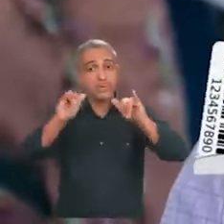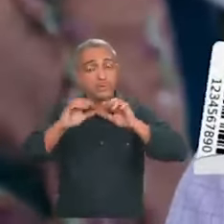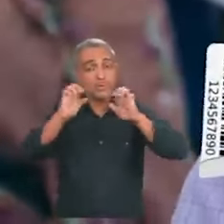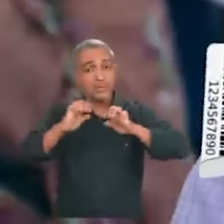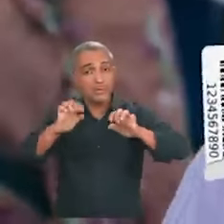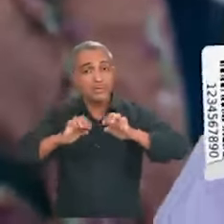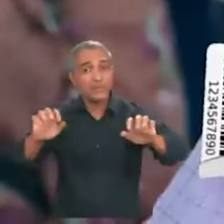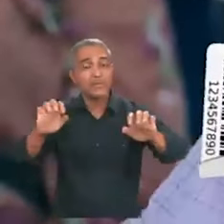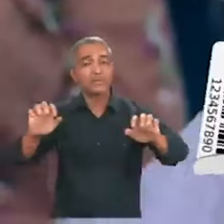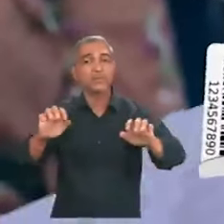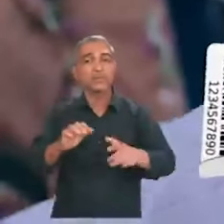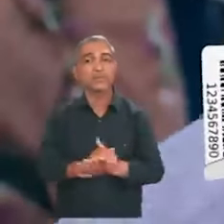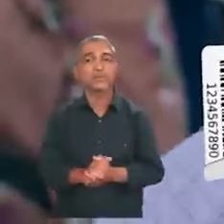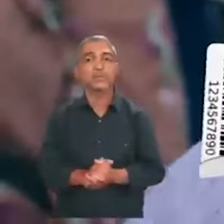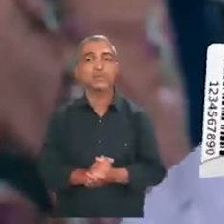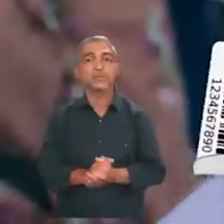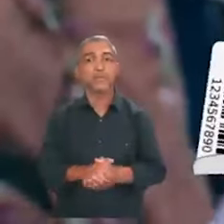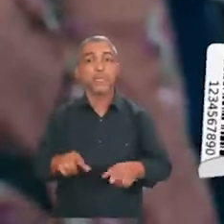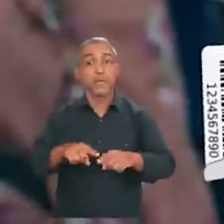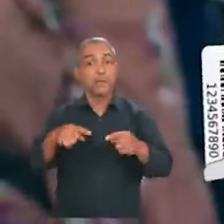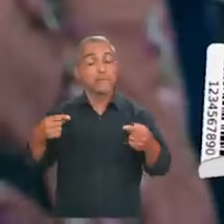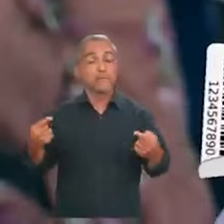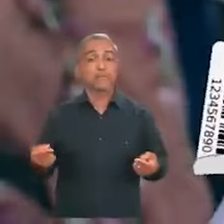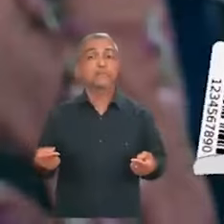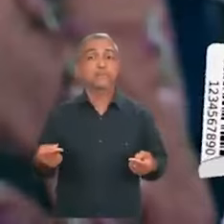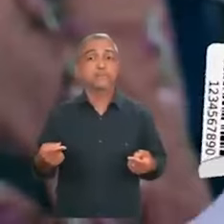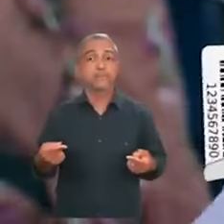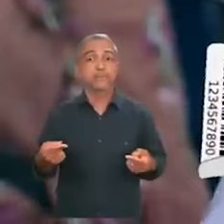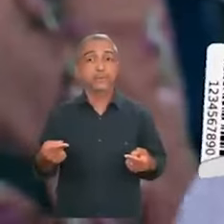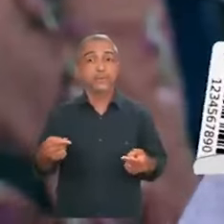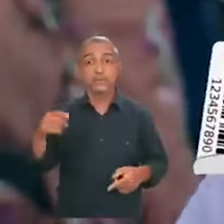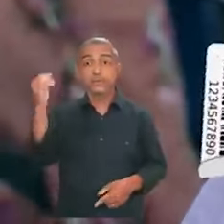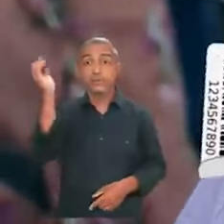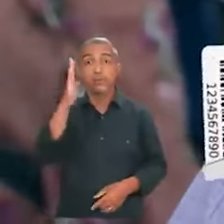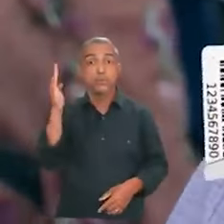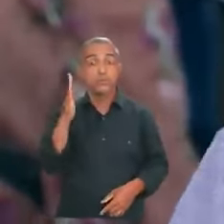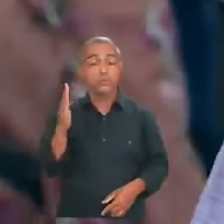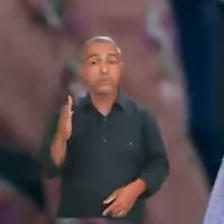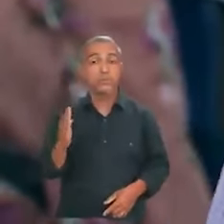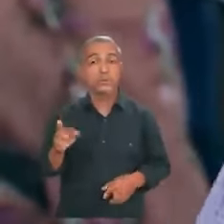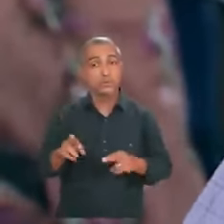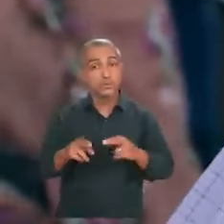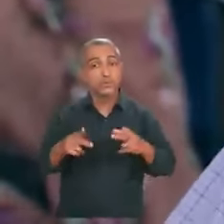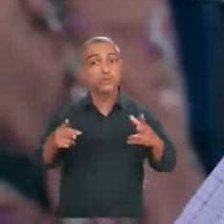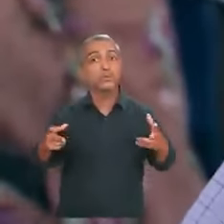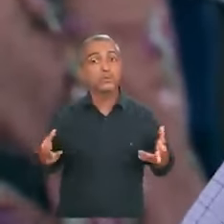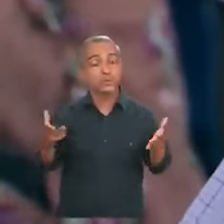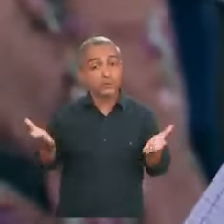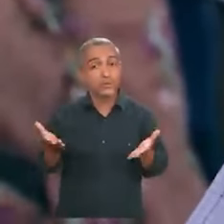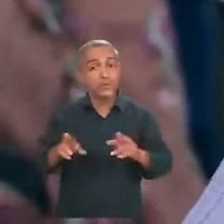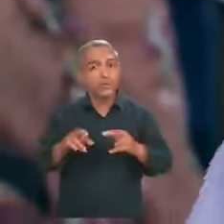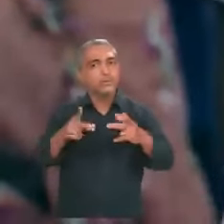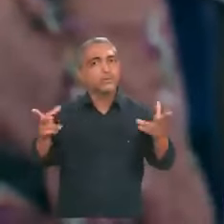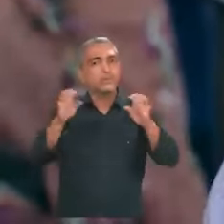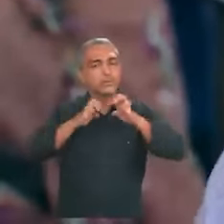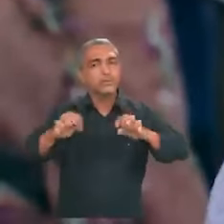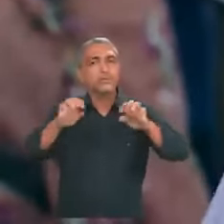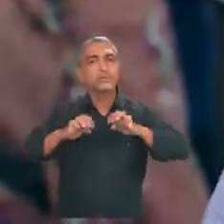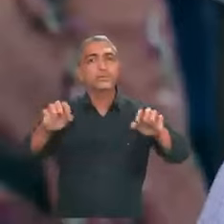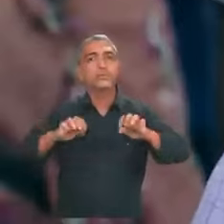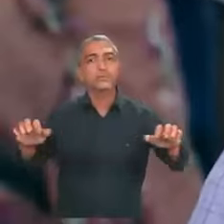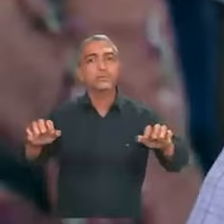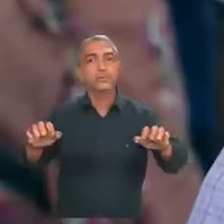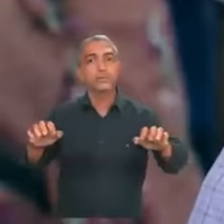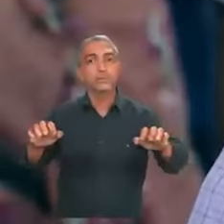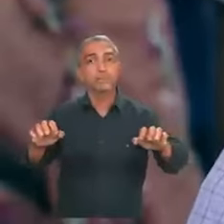não não dá para fazer mais nem no Século XX e nem a partir do Brasil e muitos outros países onde o evangelho tá crescendo usando